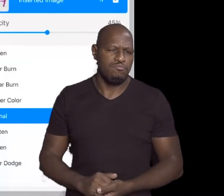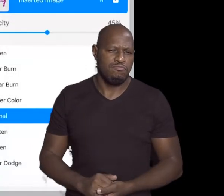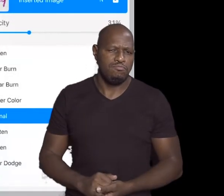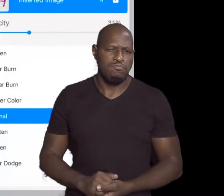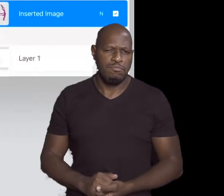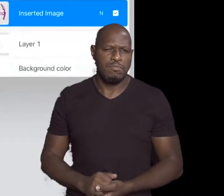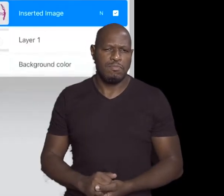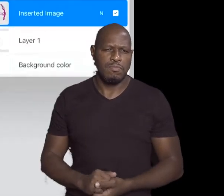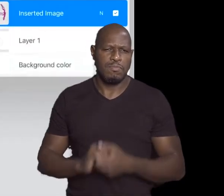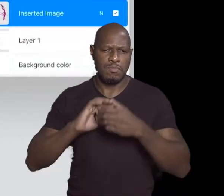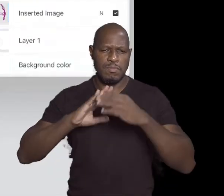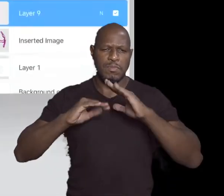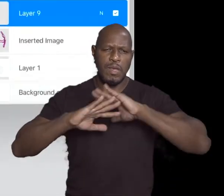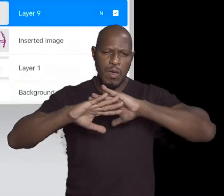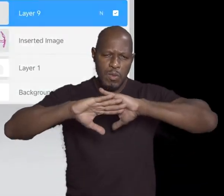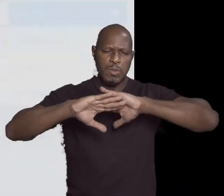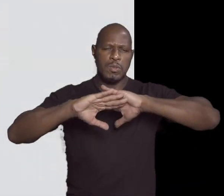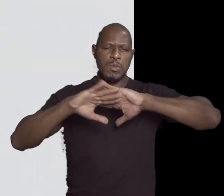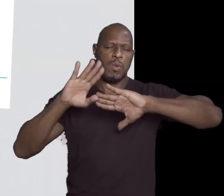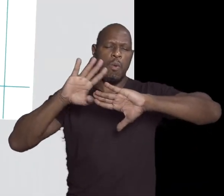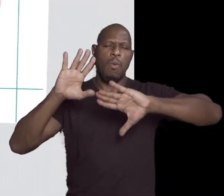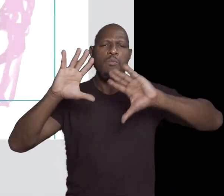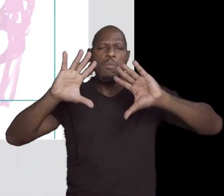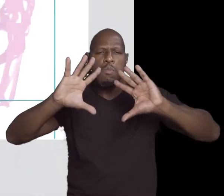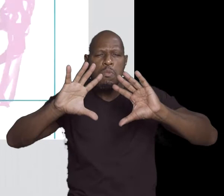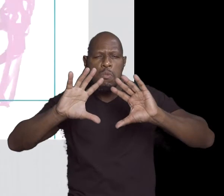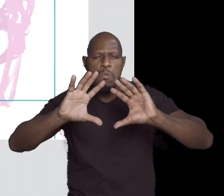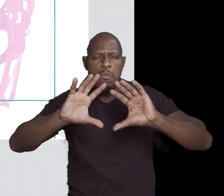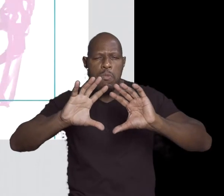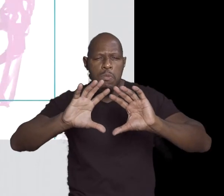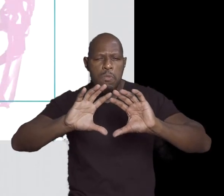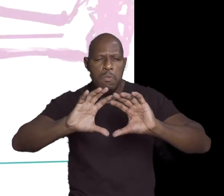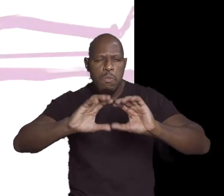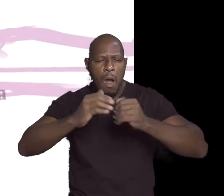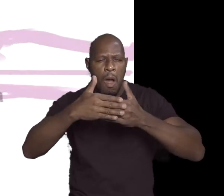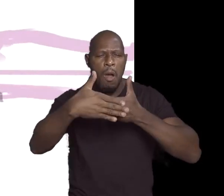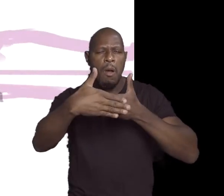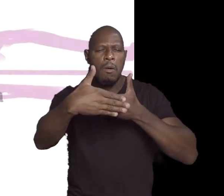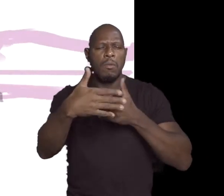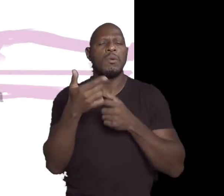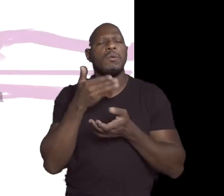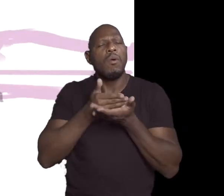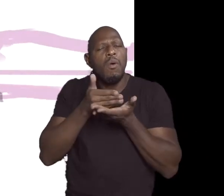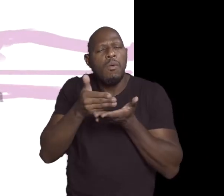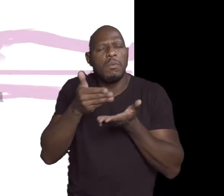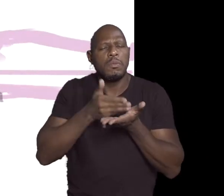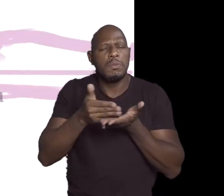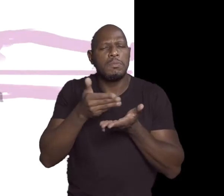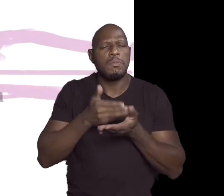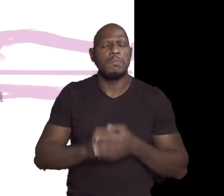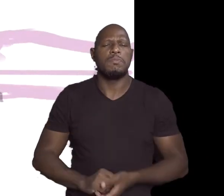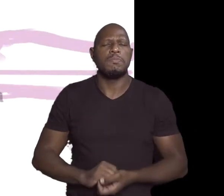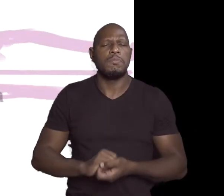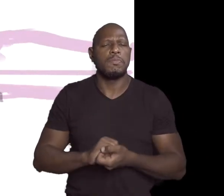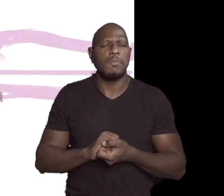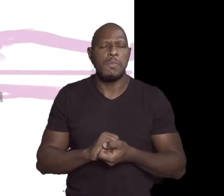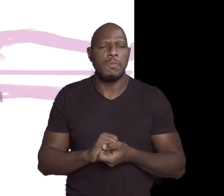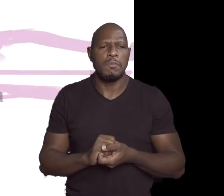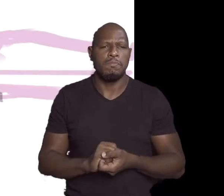diminuo a opacidade. E começo a